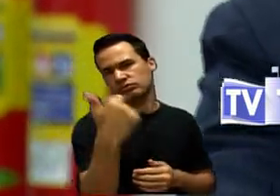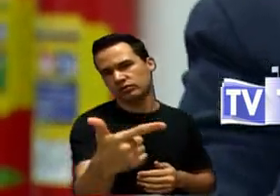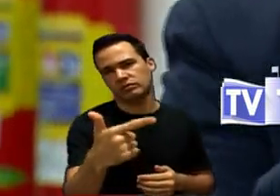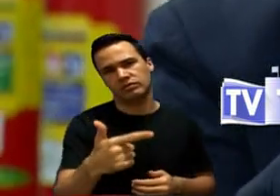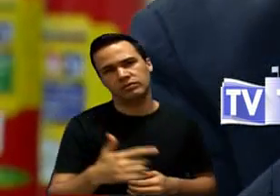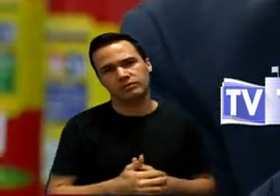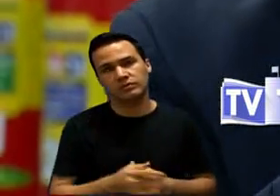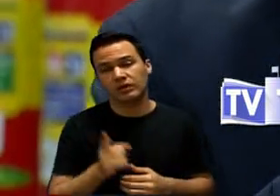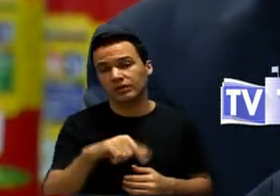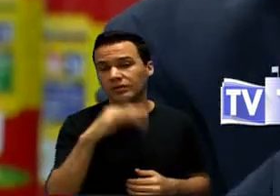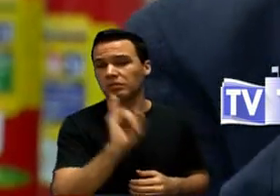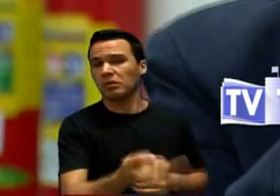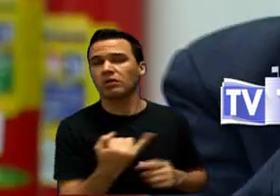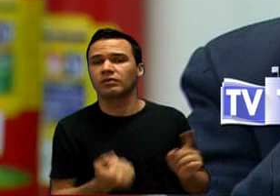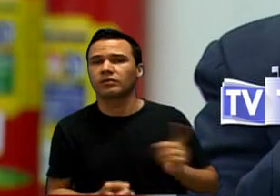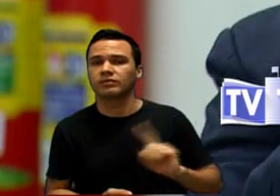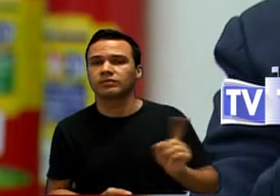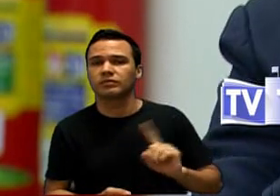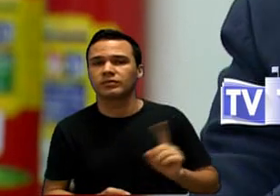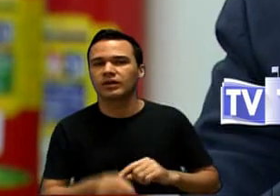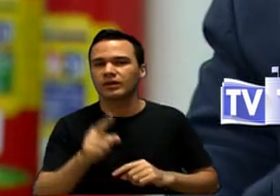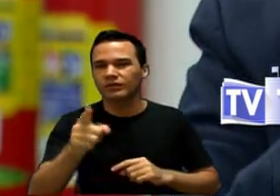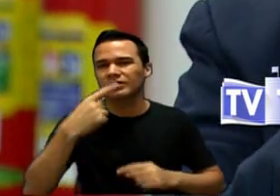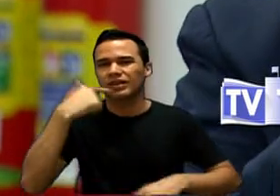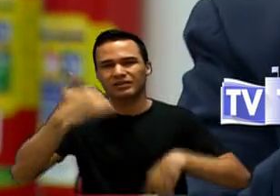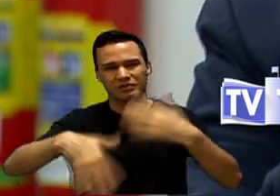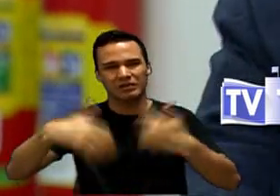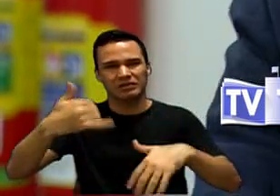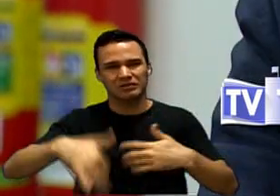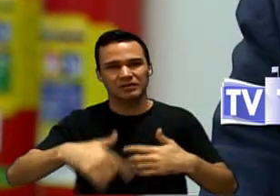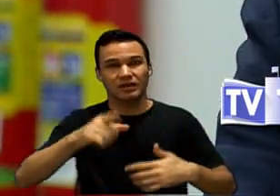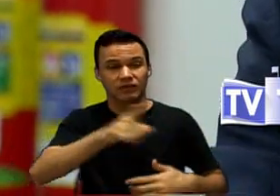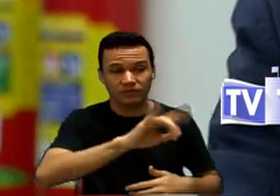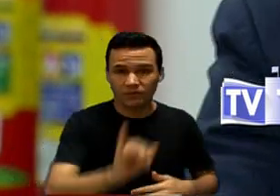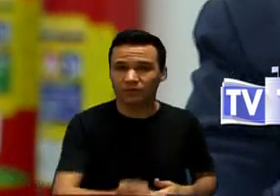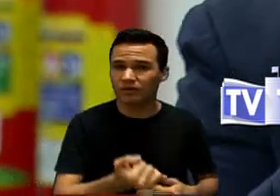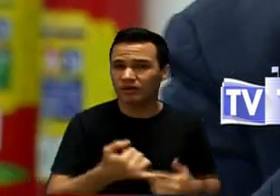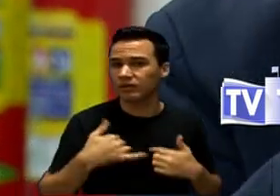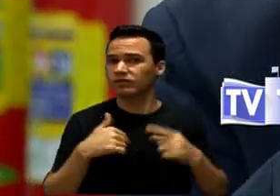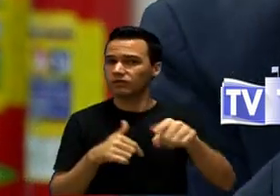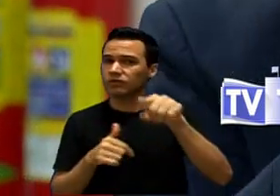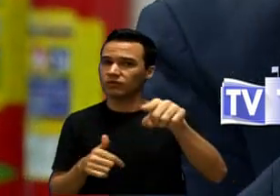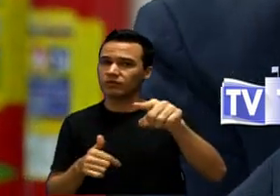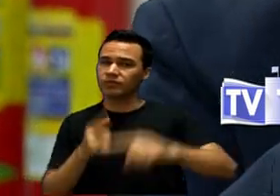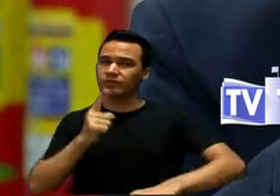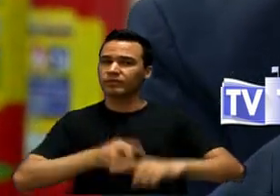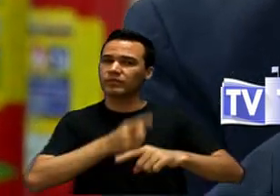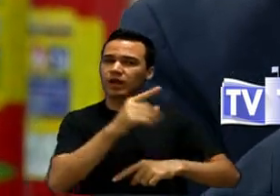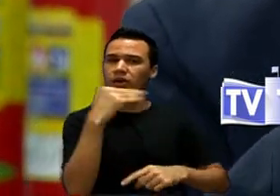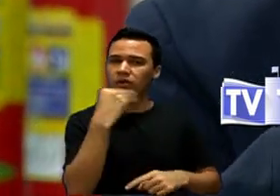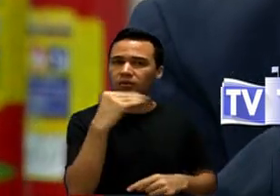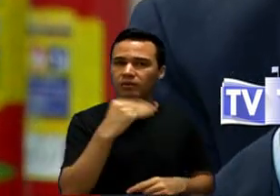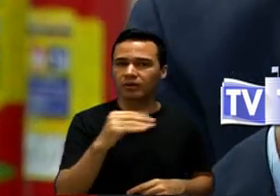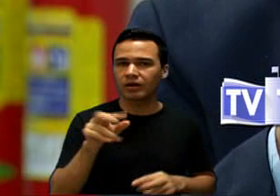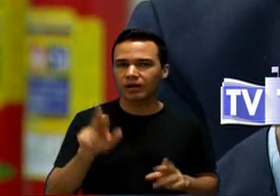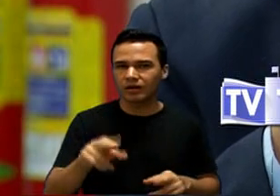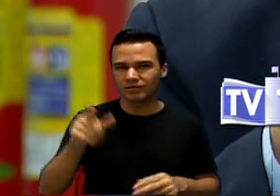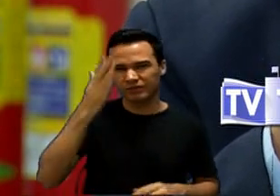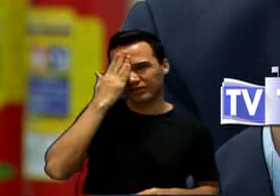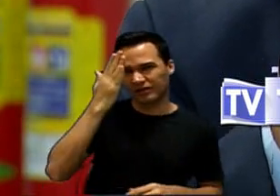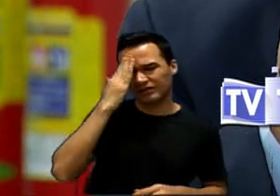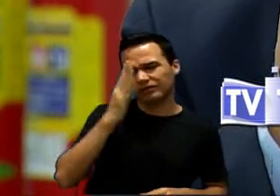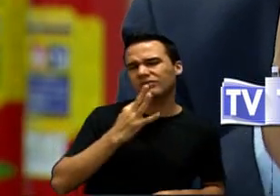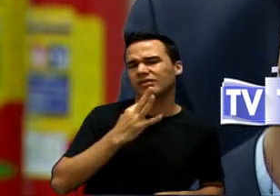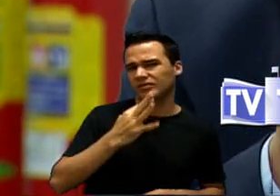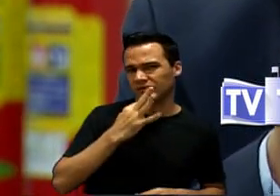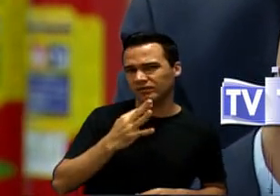Sorocaba. Então, não é oportunismo nenhum. E antes do senhor falar isso aí, quem foi oportunista comigo? Quem foi o senhor que se aproveitou de uma situação aí? O senhor sabe muito